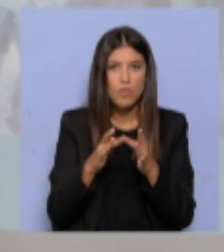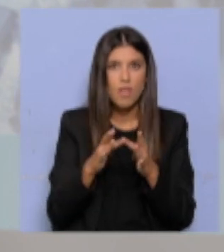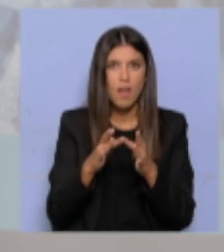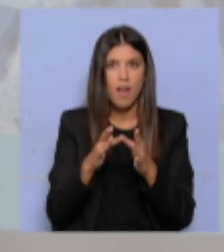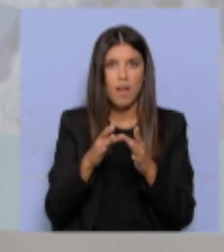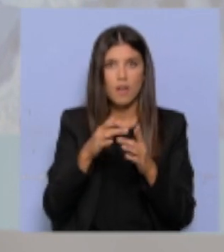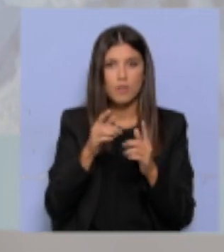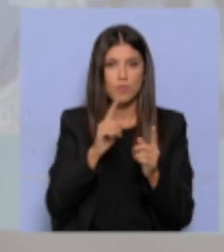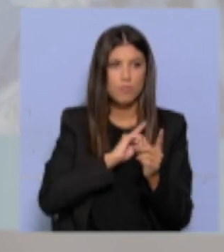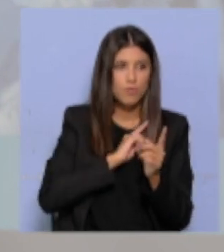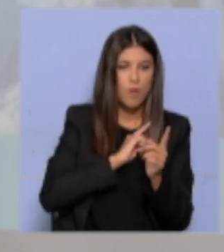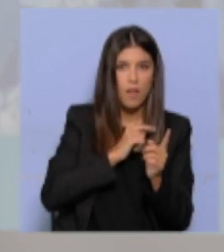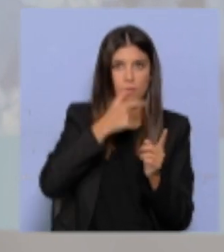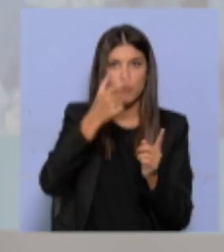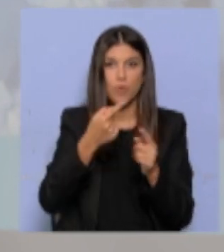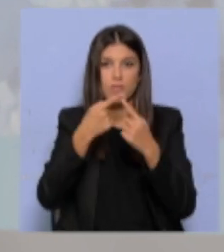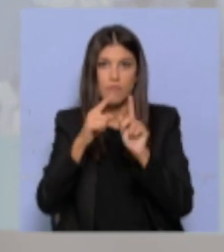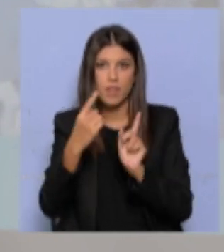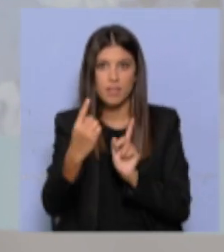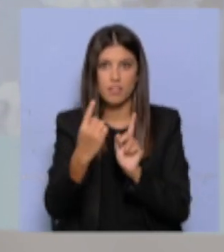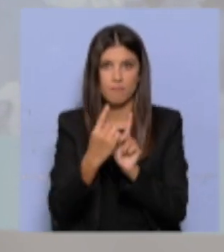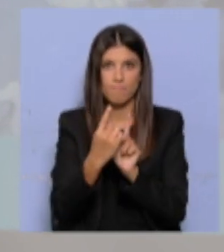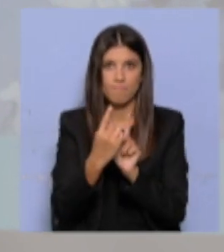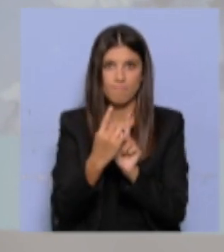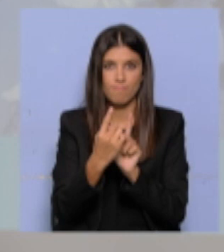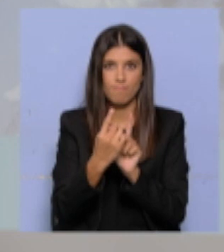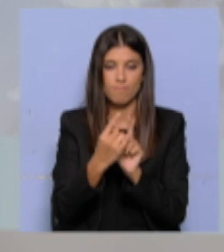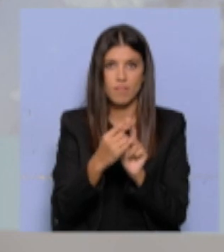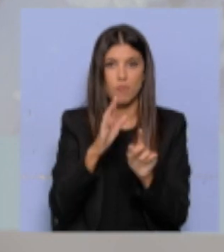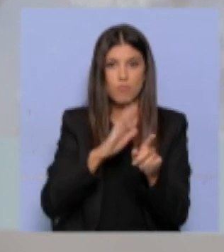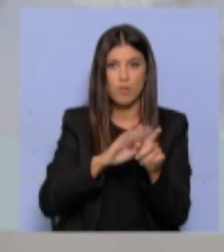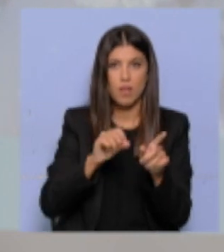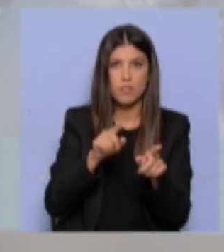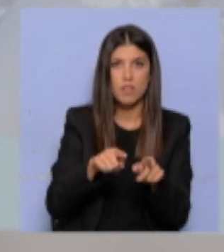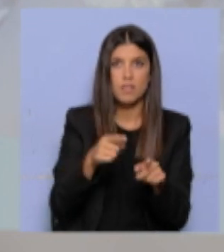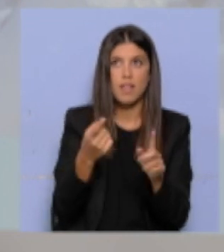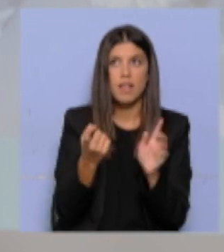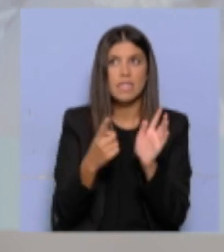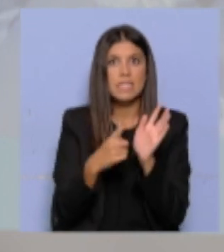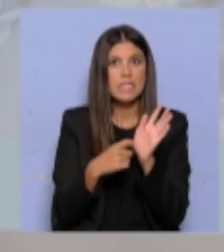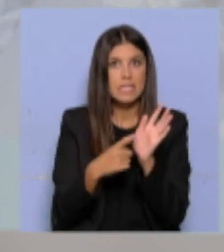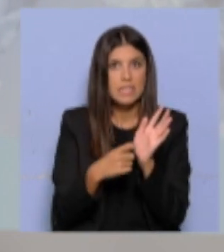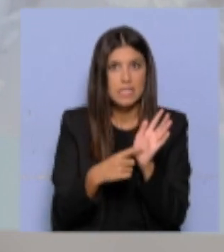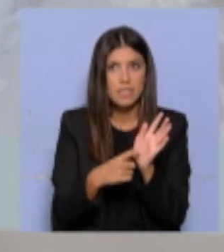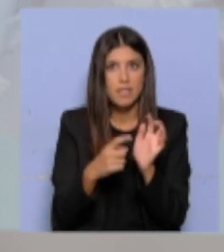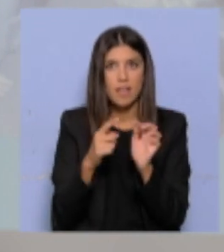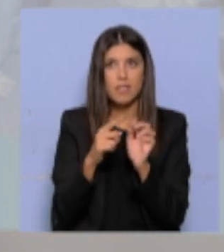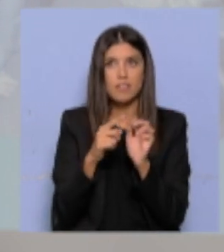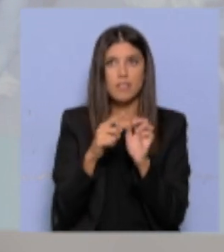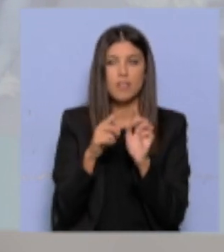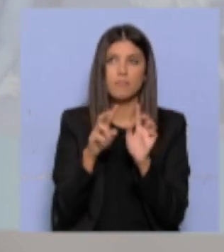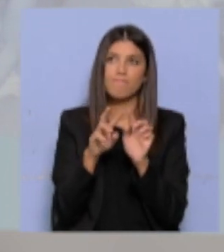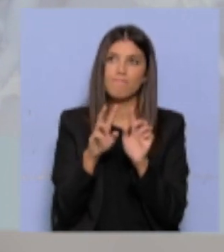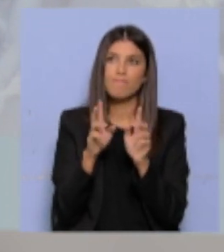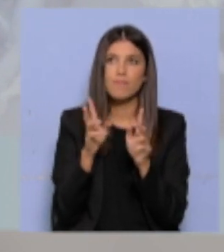duas pessoas diferentes. E por isso há uma grande necessidade de nós afinarmos os ouvidos